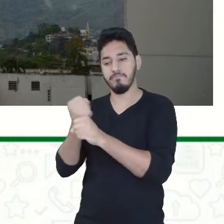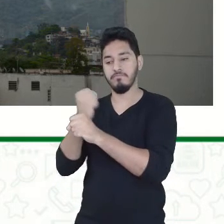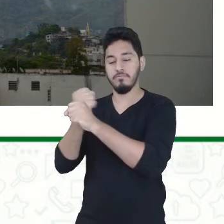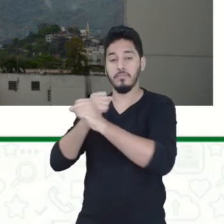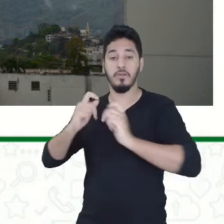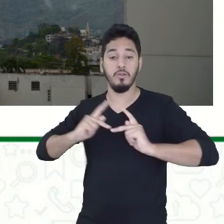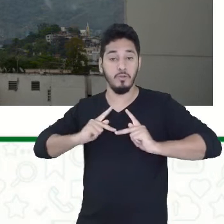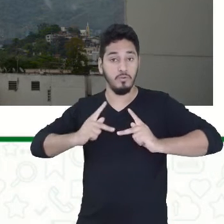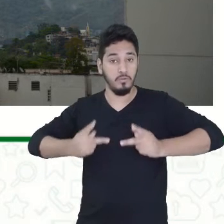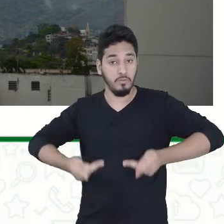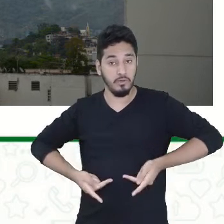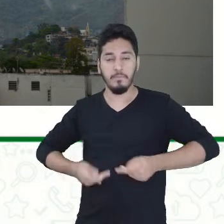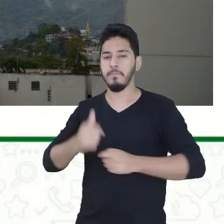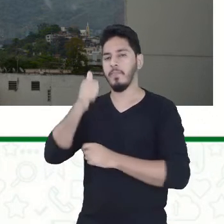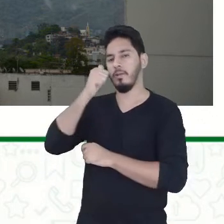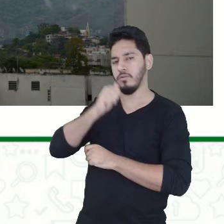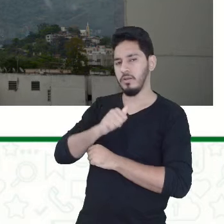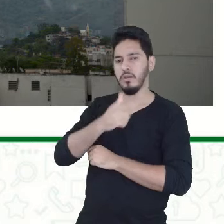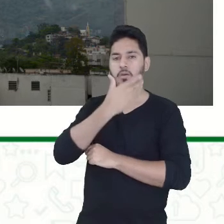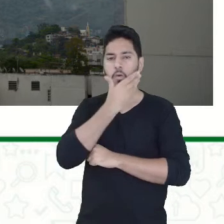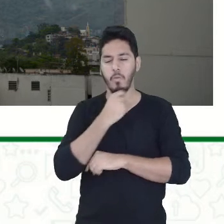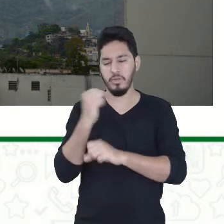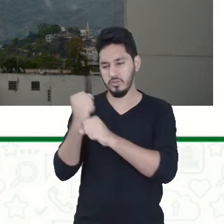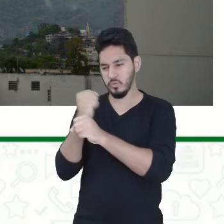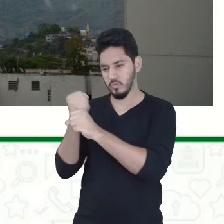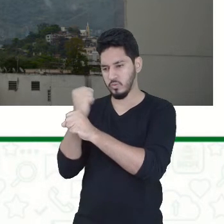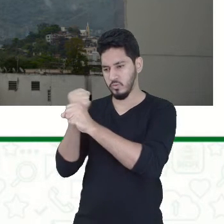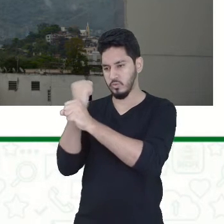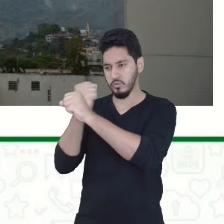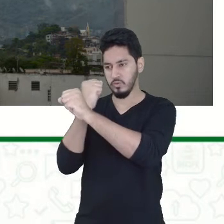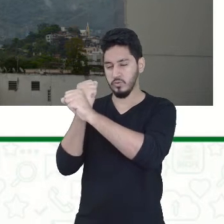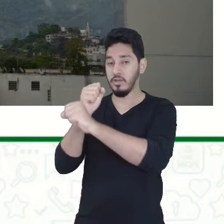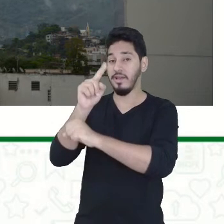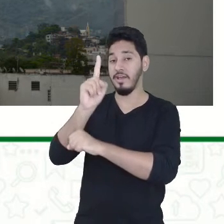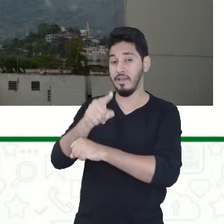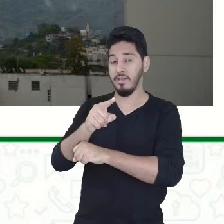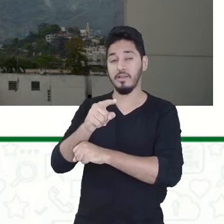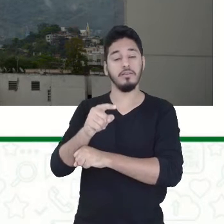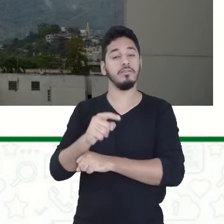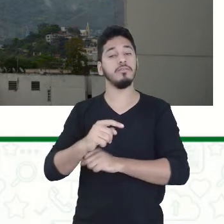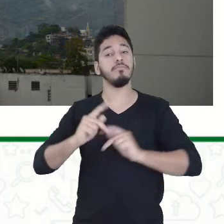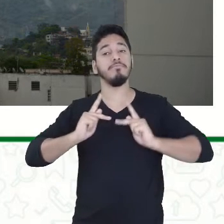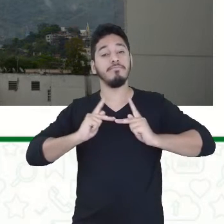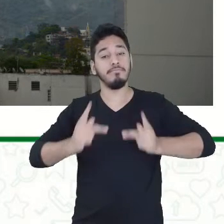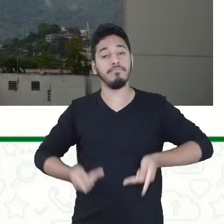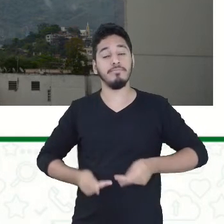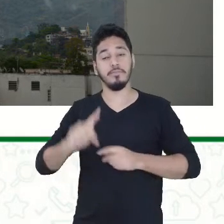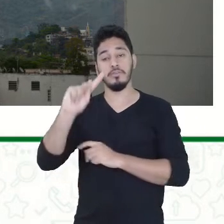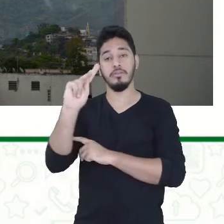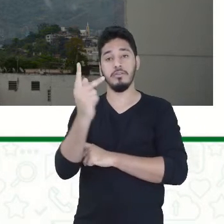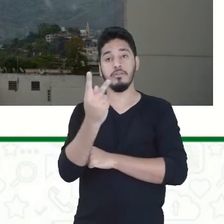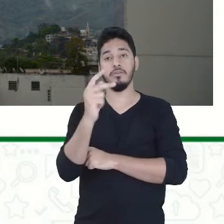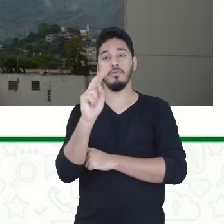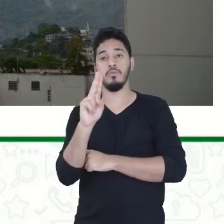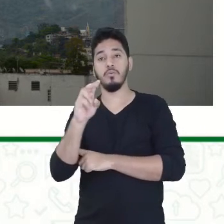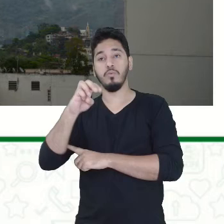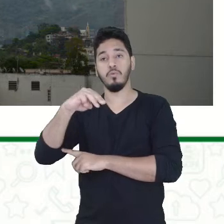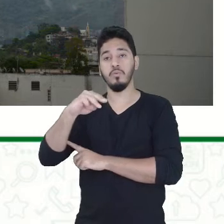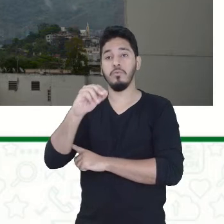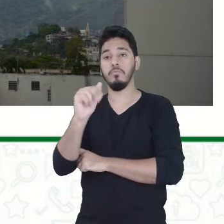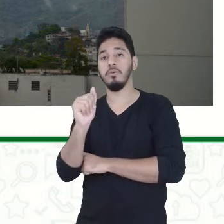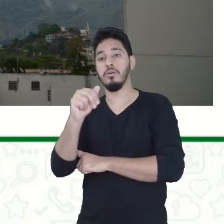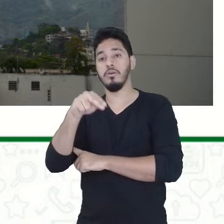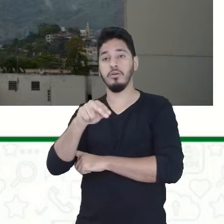seres humanos, pelas mulheres, pelos homens, são chamados de humanizados, culturais ou